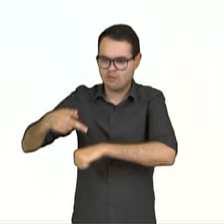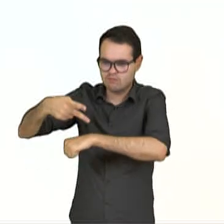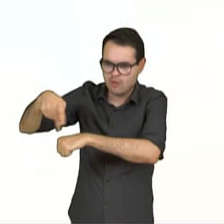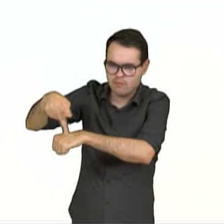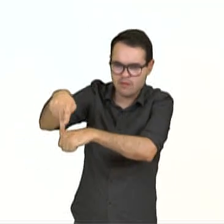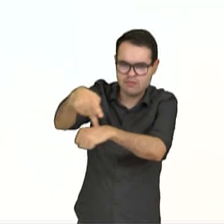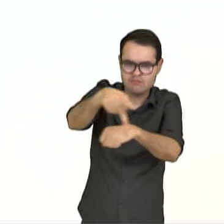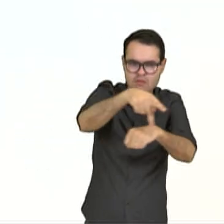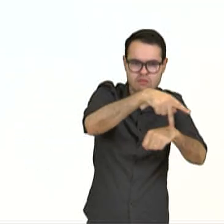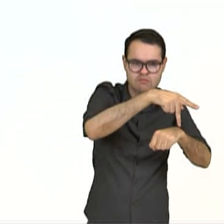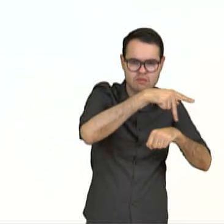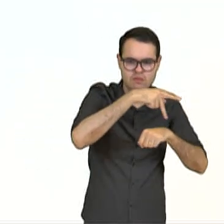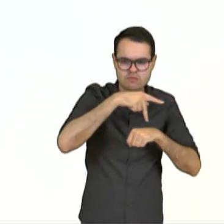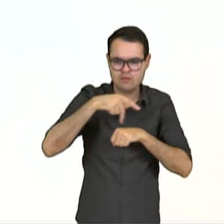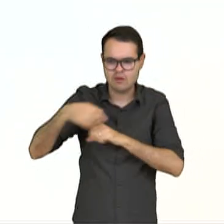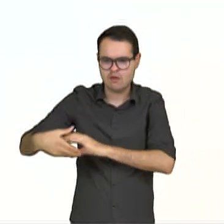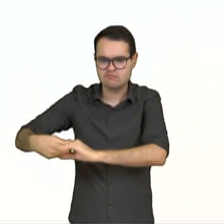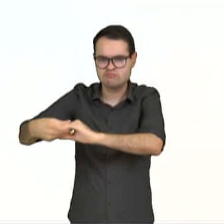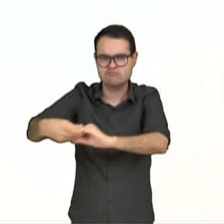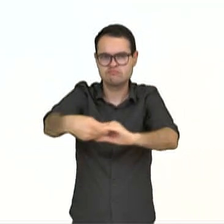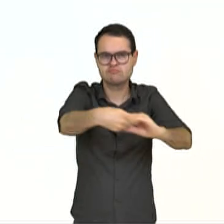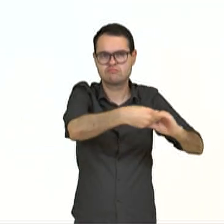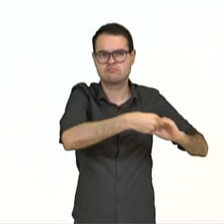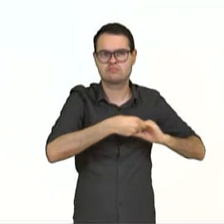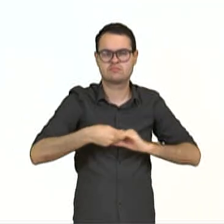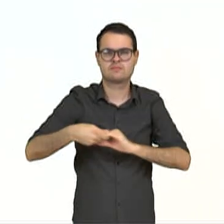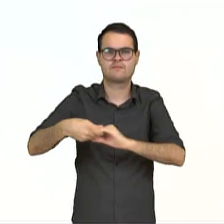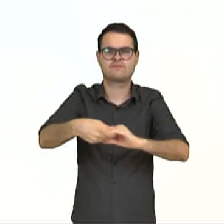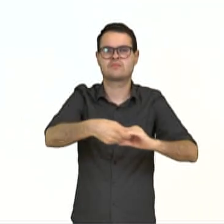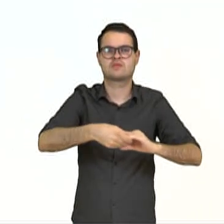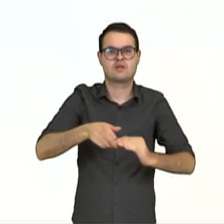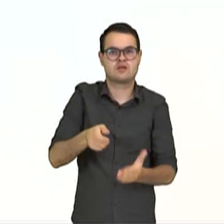acordos multilaterais se caracterizam pela